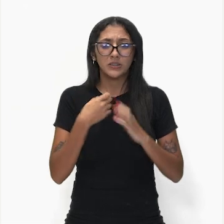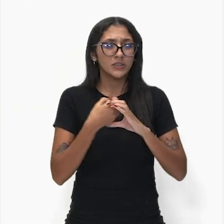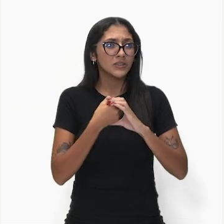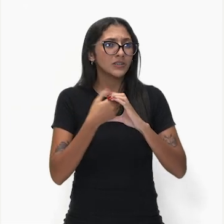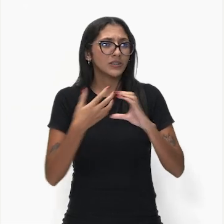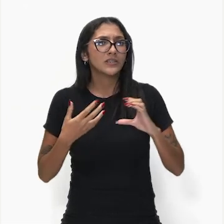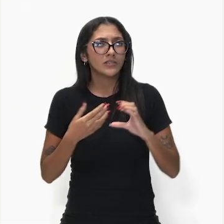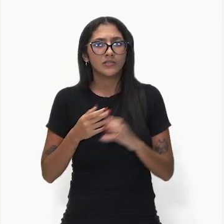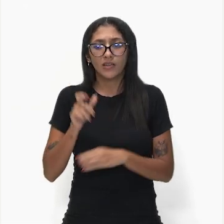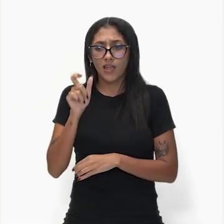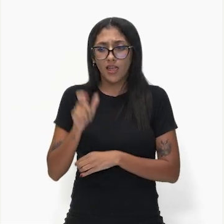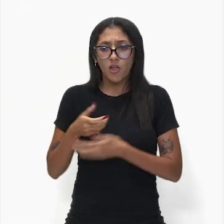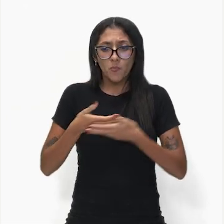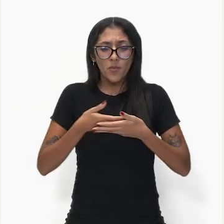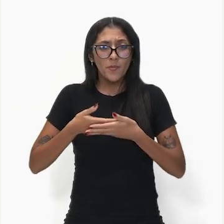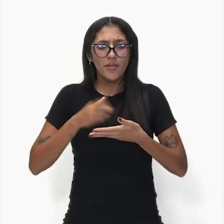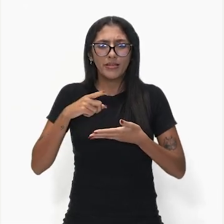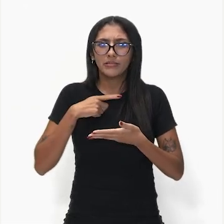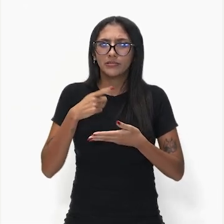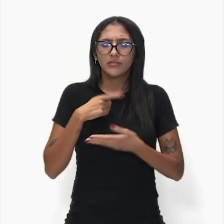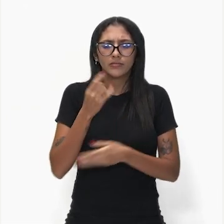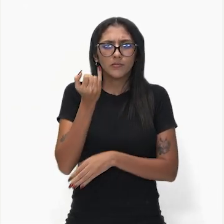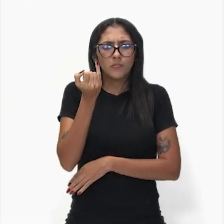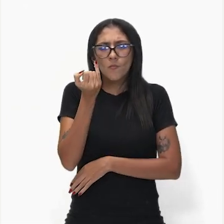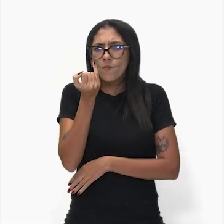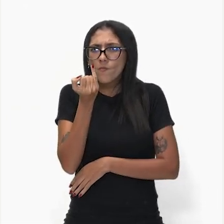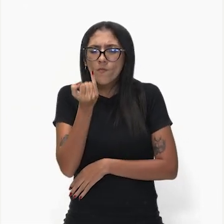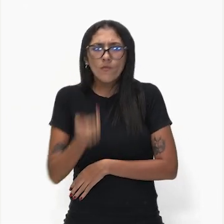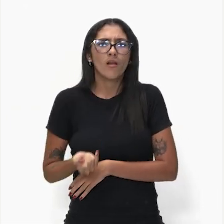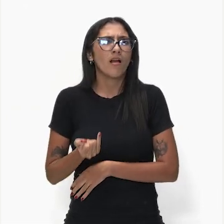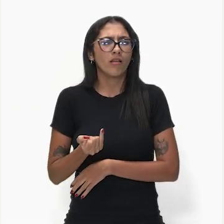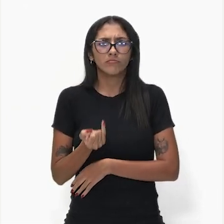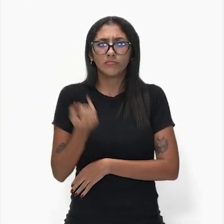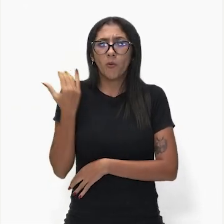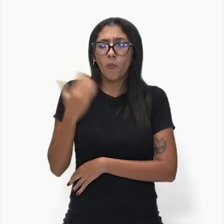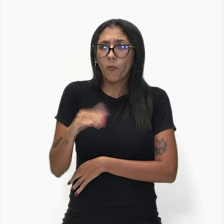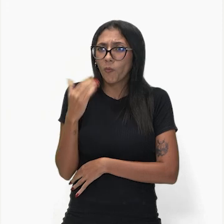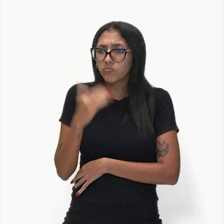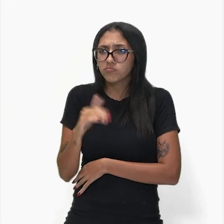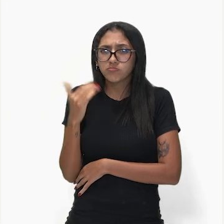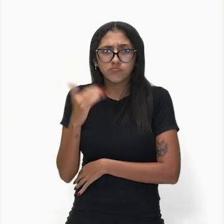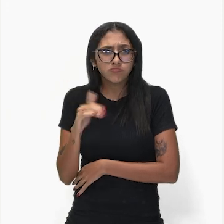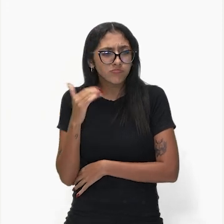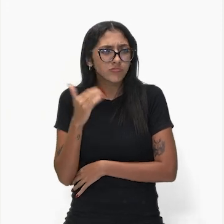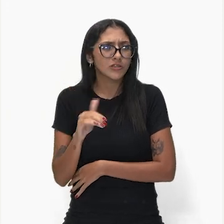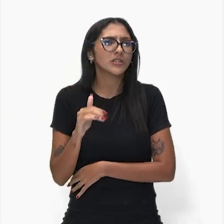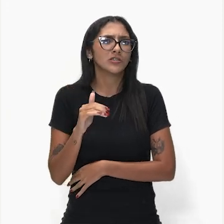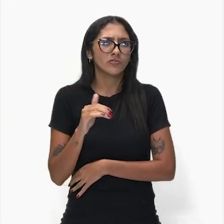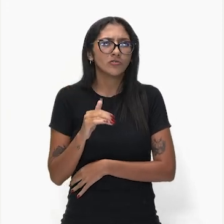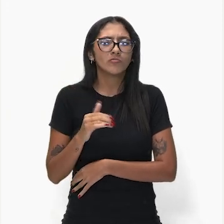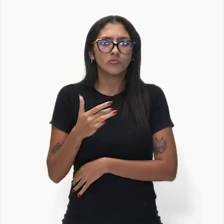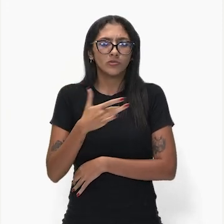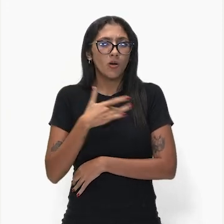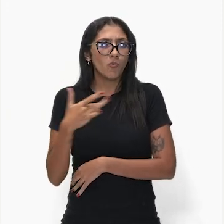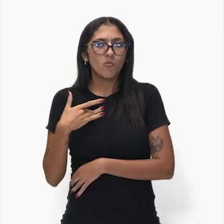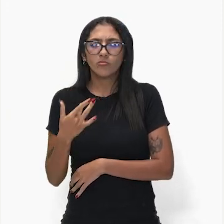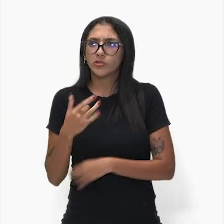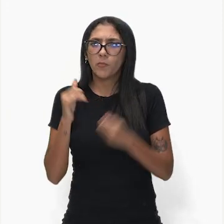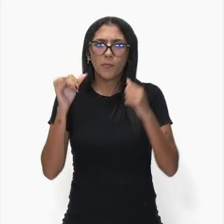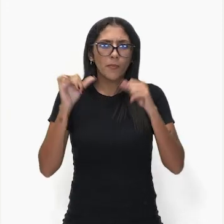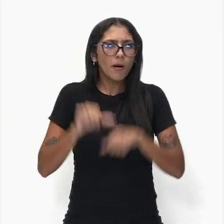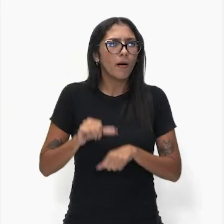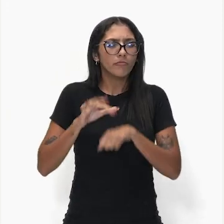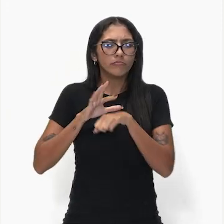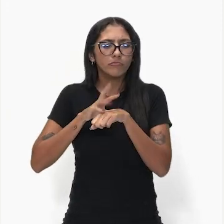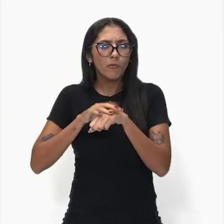estava desnutrida, em desnutrição muito grave, estava doente. Então, a gente tem essa